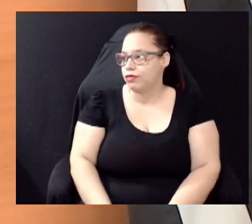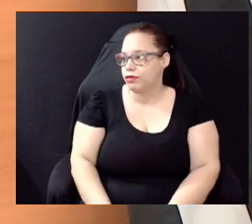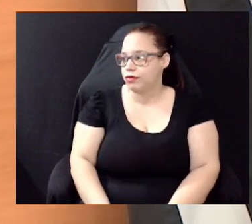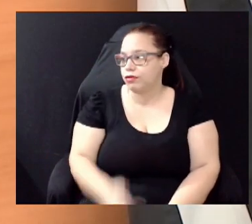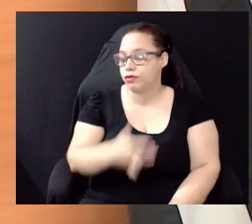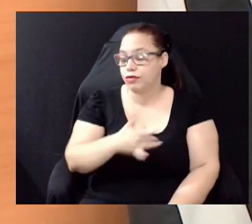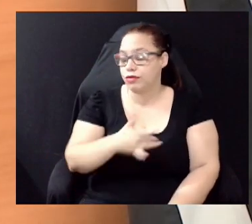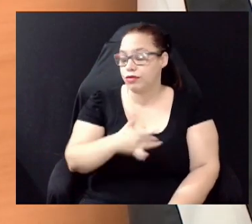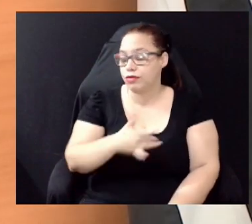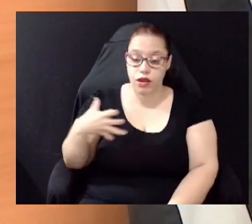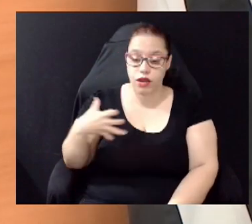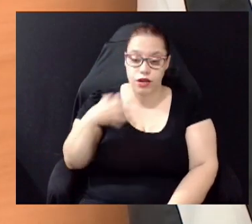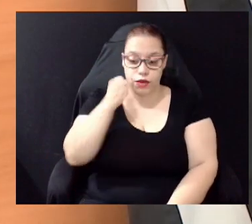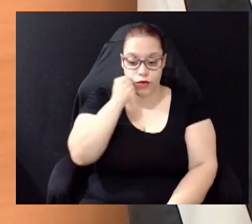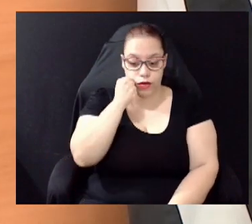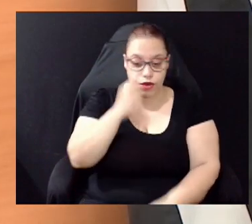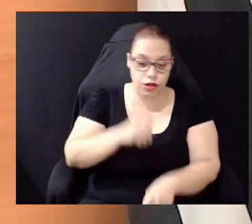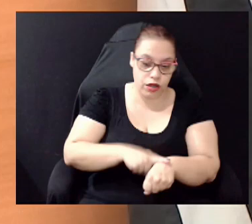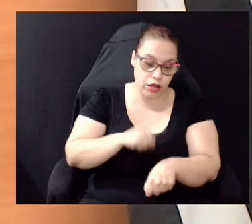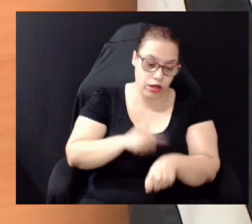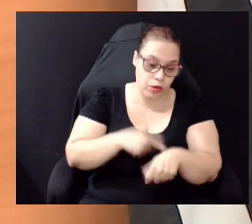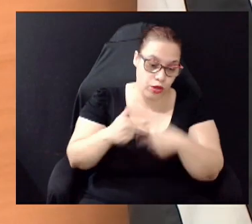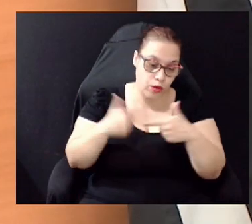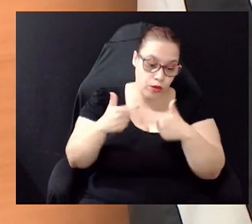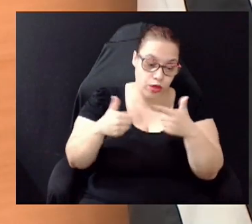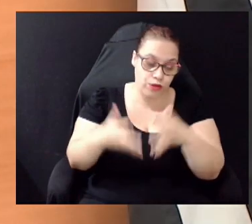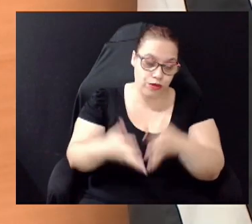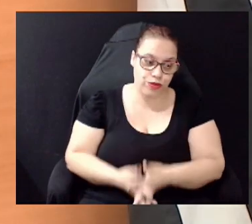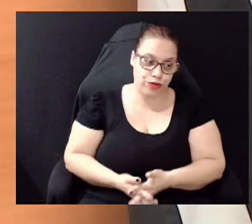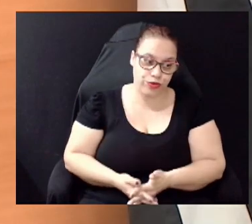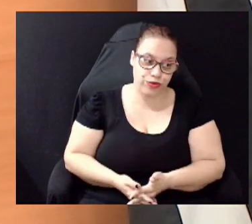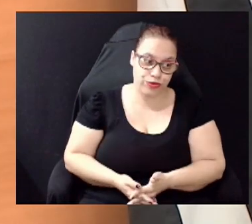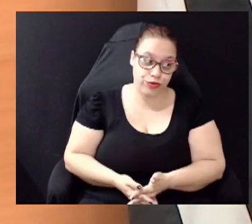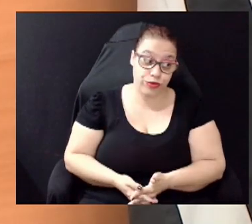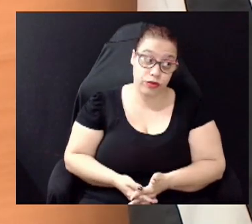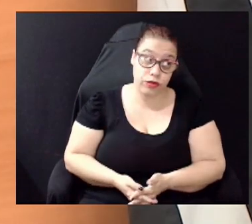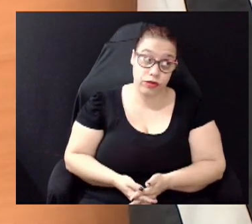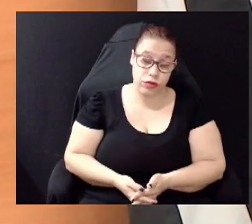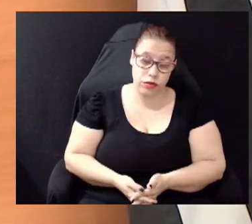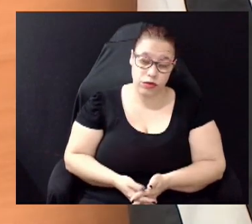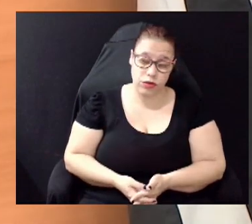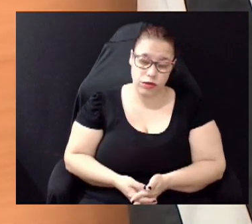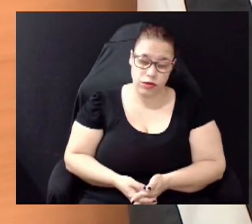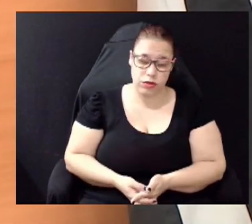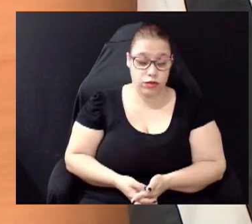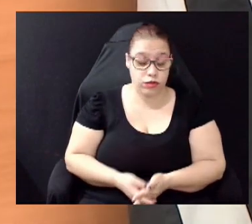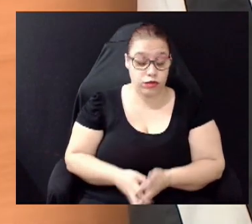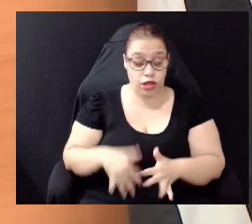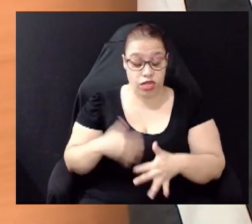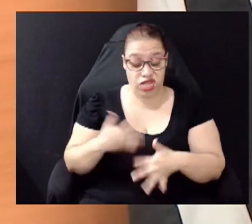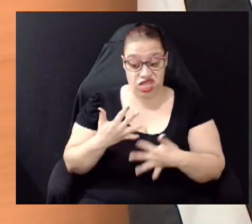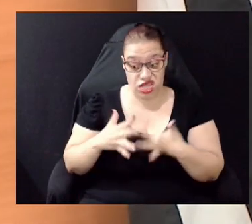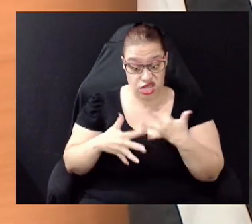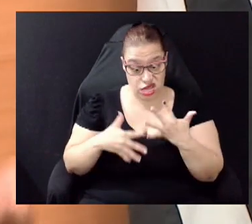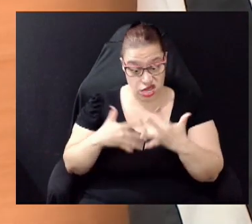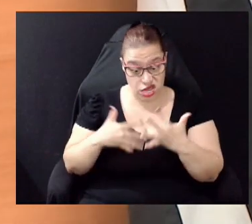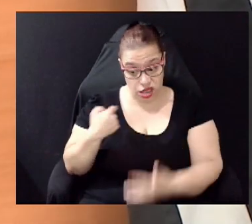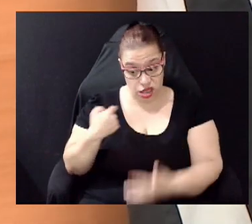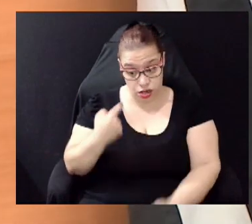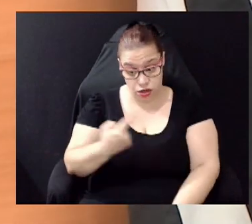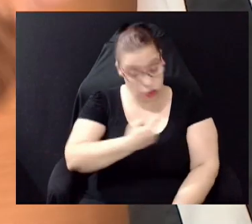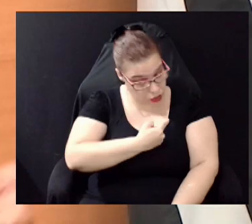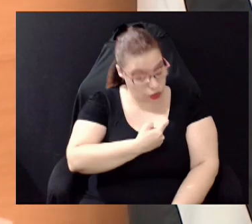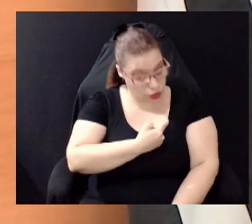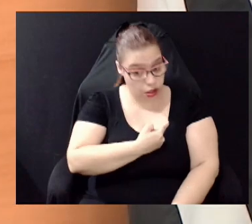essa jornada. Então, se nós não pensarmos o quanto nós estamos atropelando a nós mesmos, eu estou falando a nós,